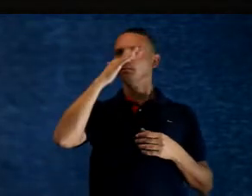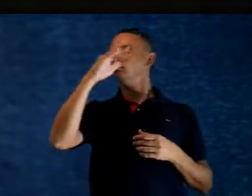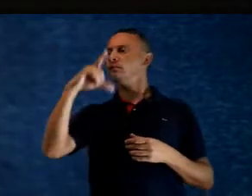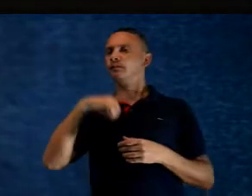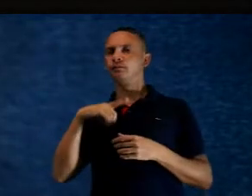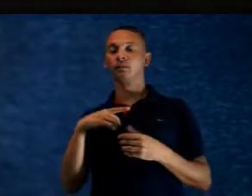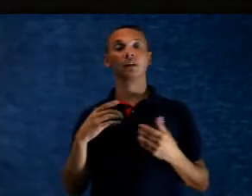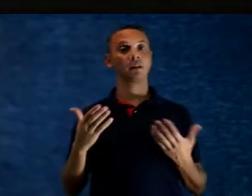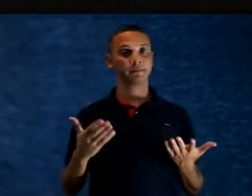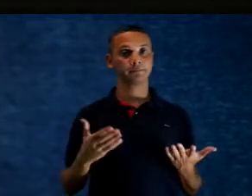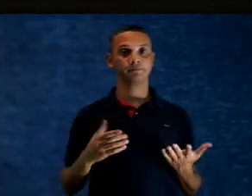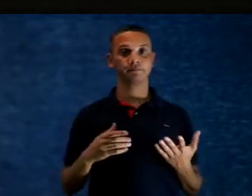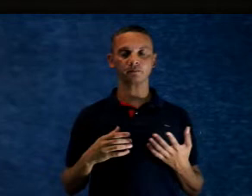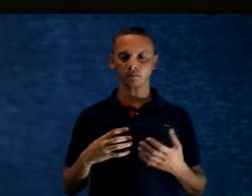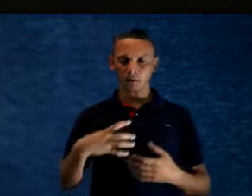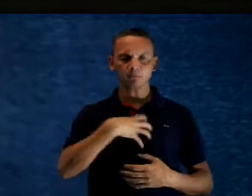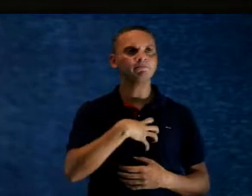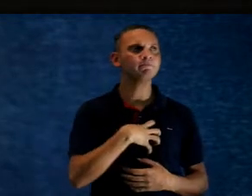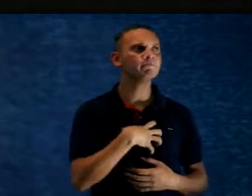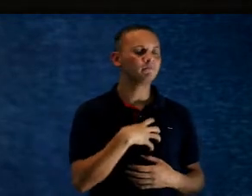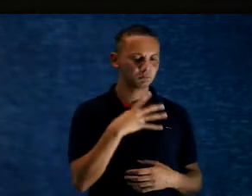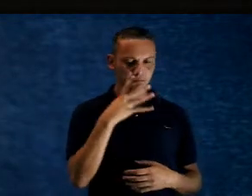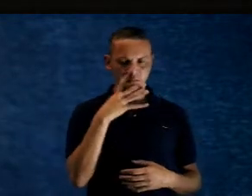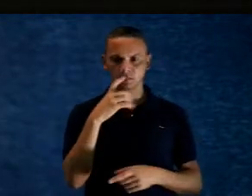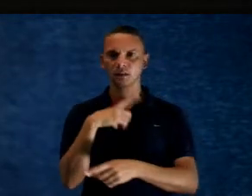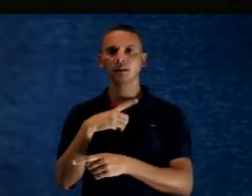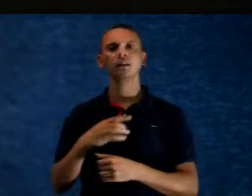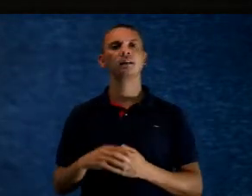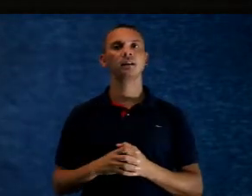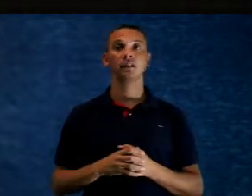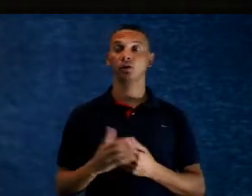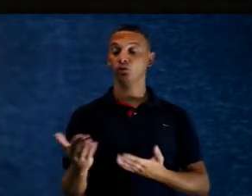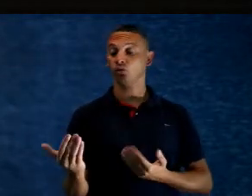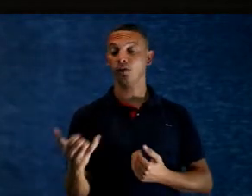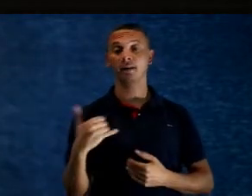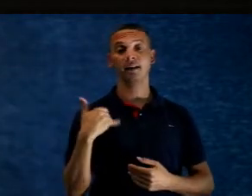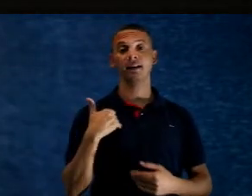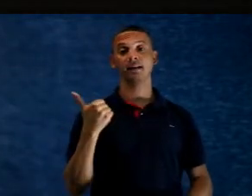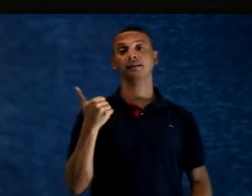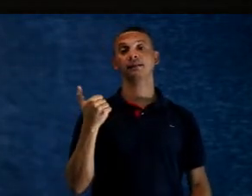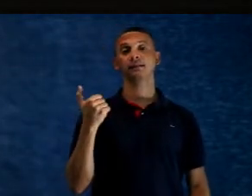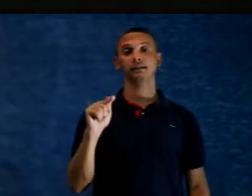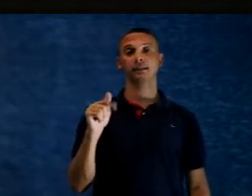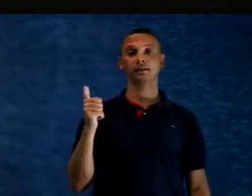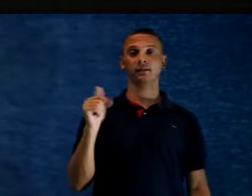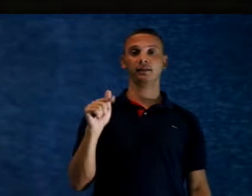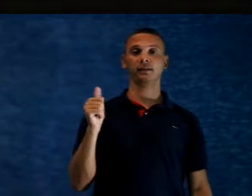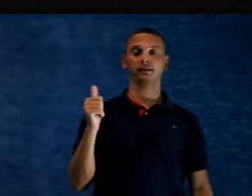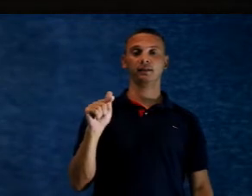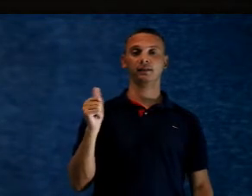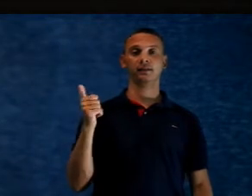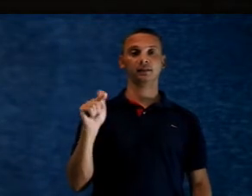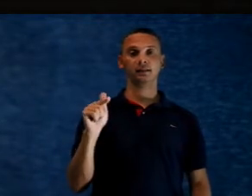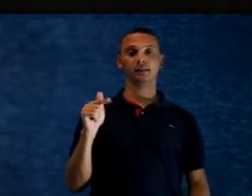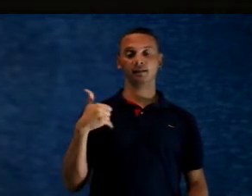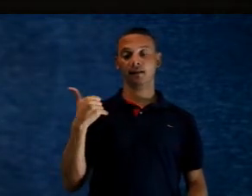ela mergulhava na condição humana, né? Isso é impressionante. Eu tive a oportunidade de dizer isso para